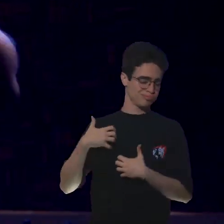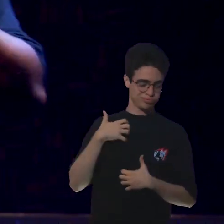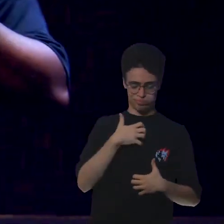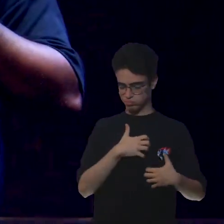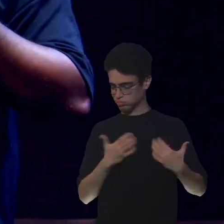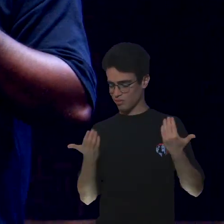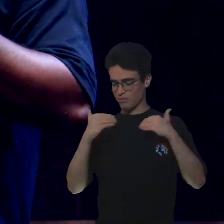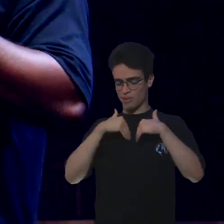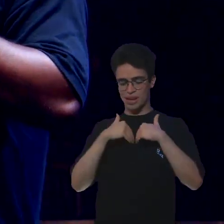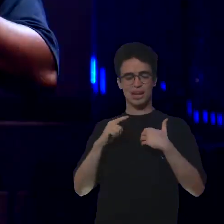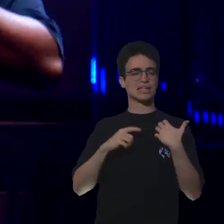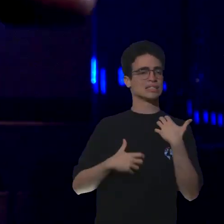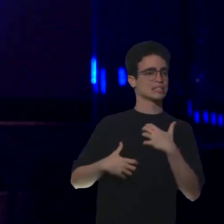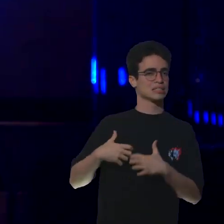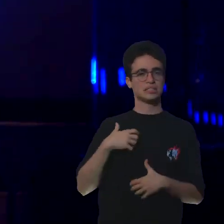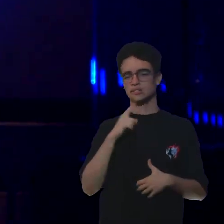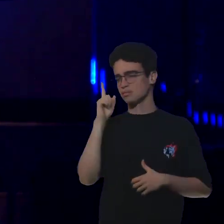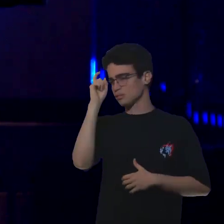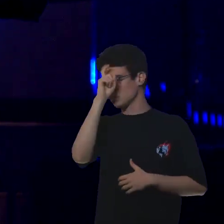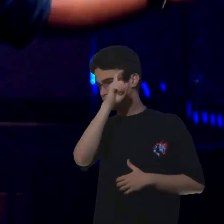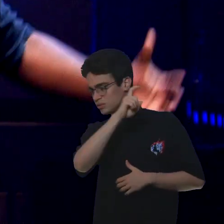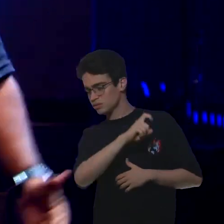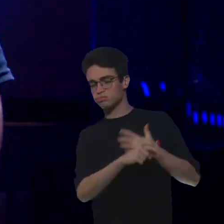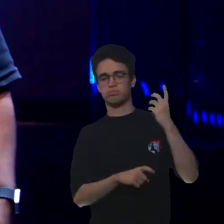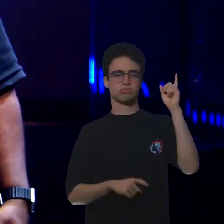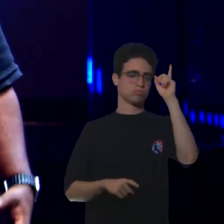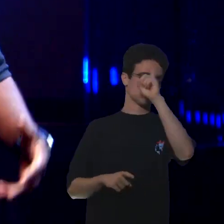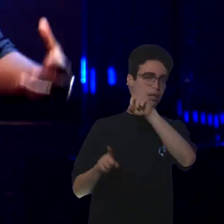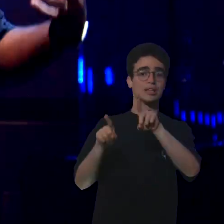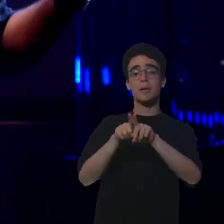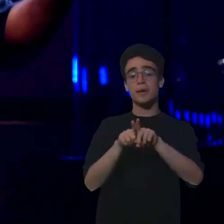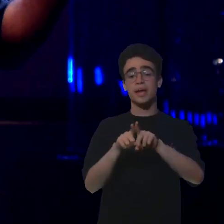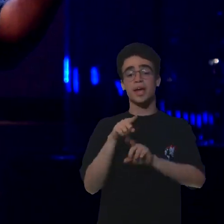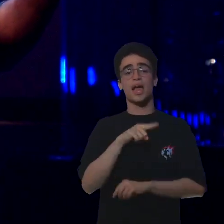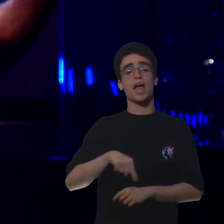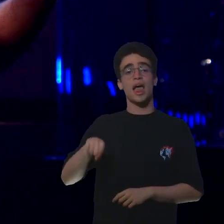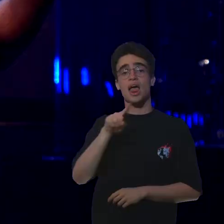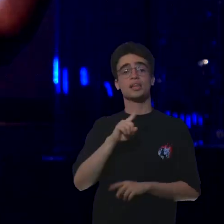e dificuldades externas, eles não estavam